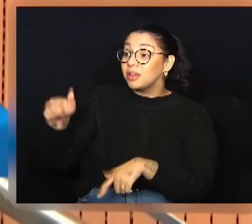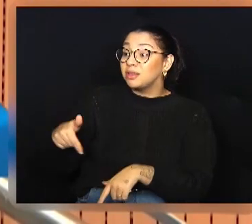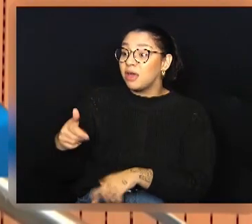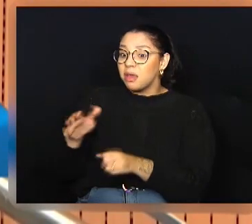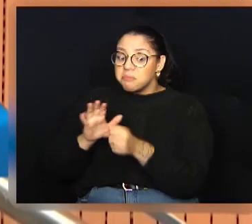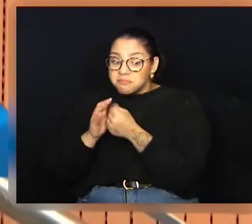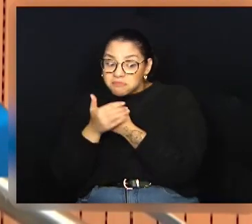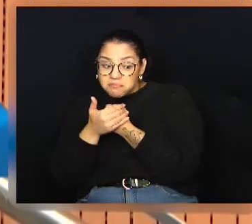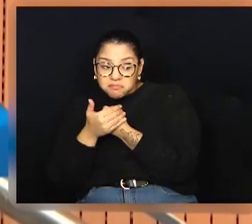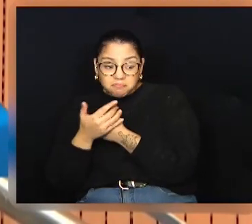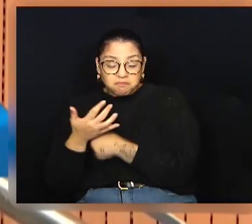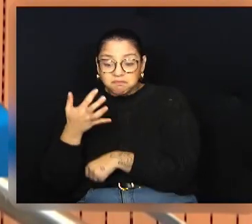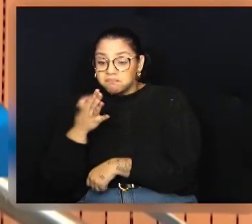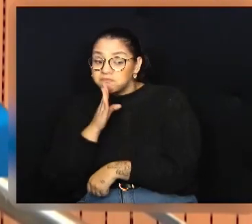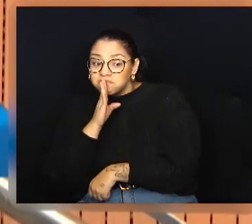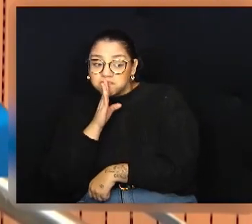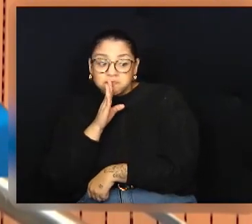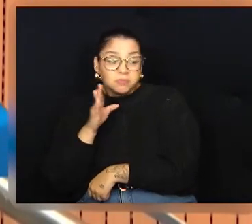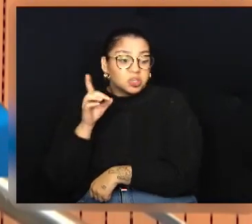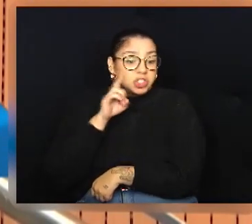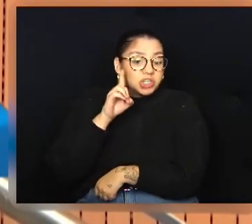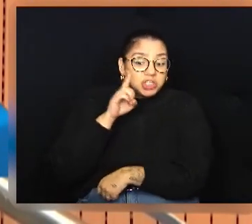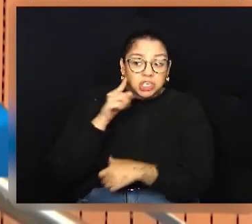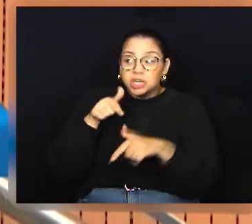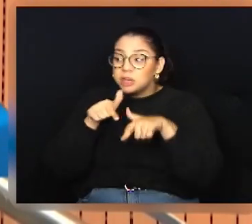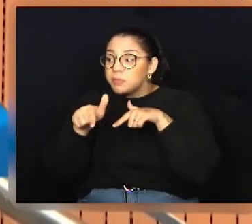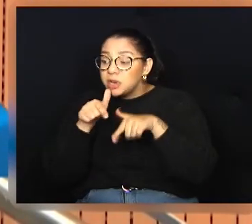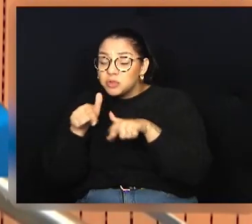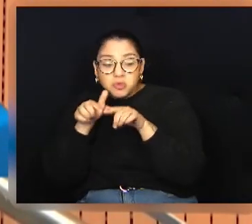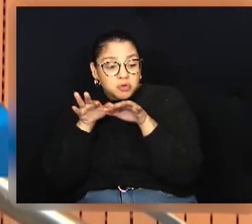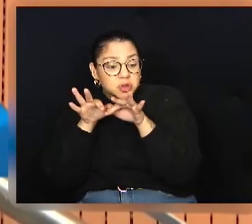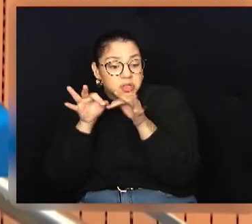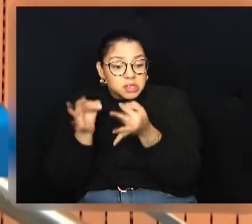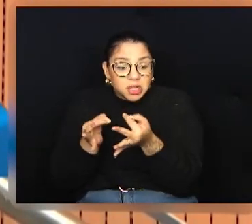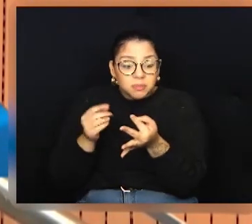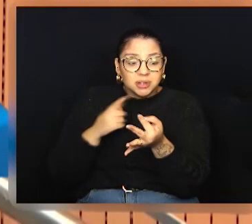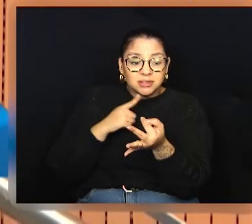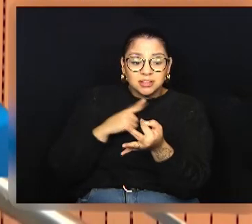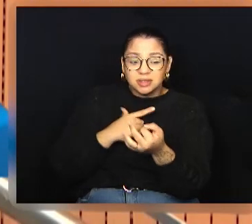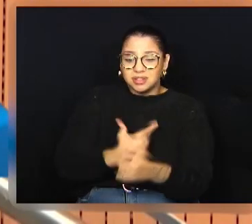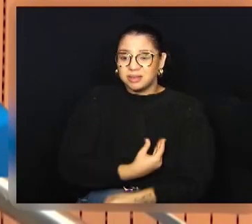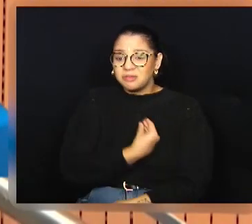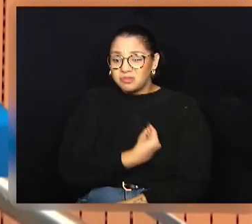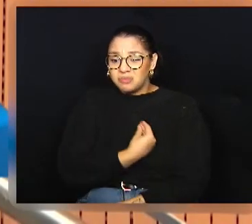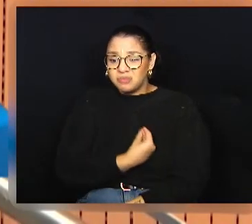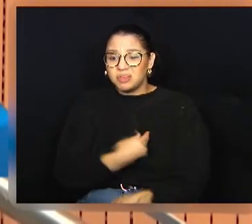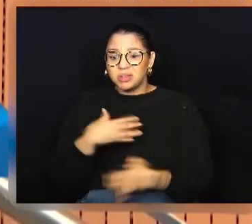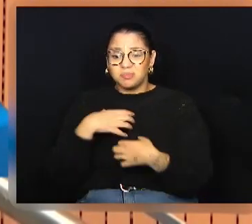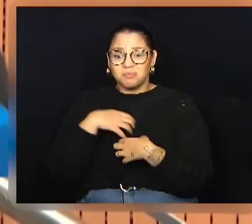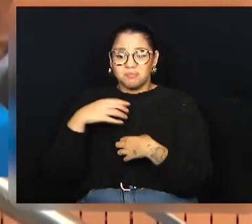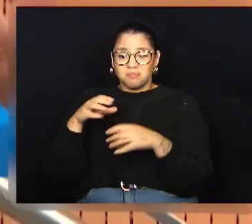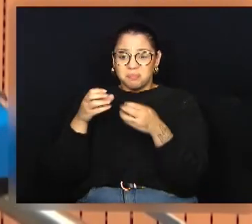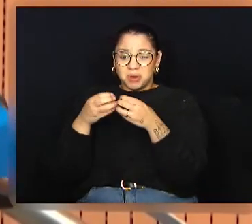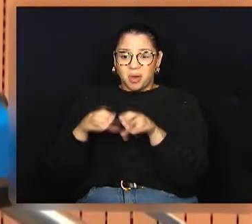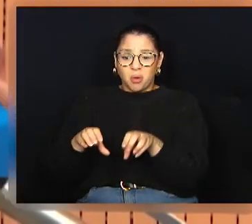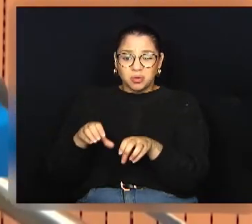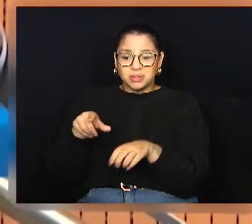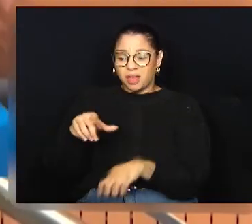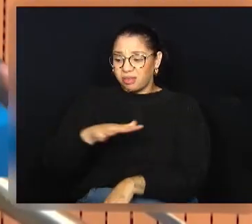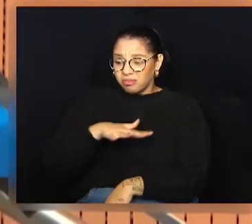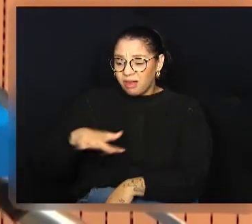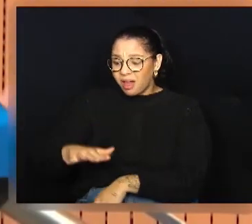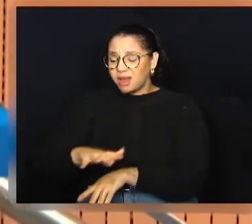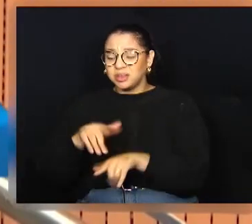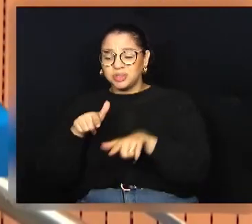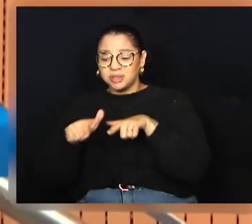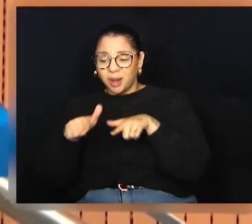dia a dia, trabalhadores, trabalhadoras, que às vezes enfrentam essa forma de preconceito em ambientes de